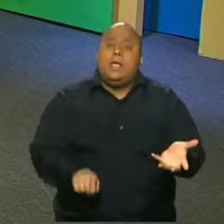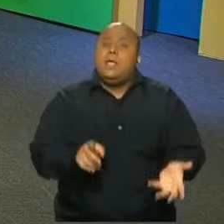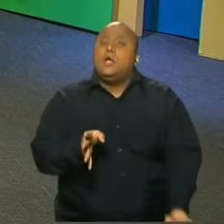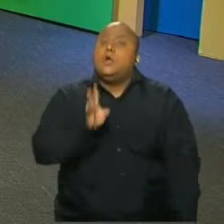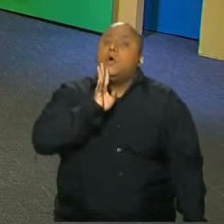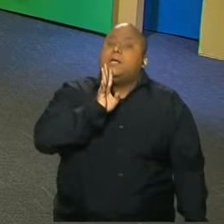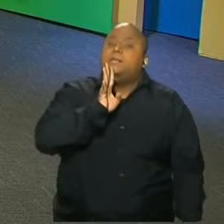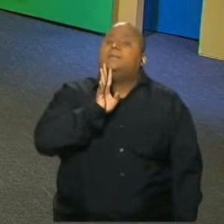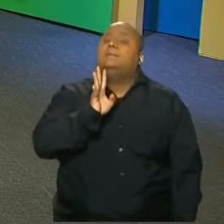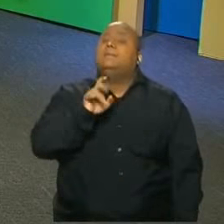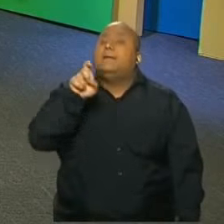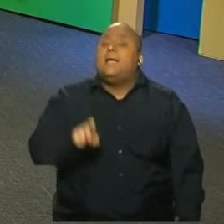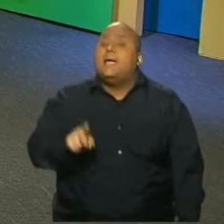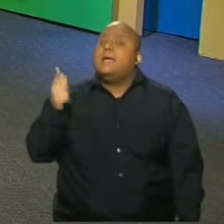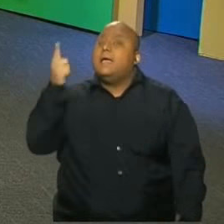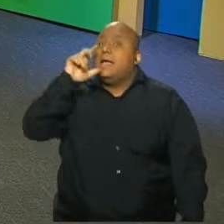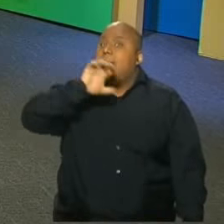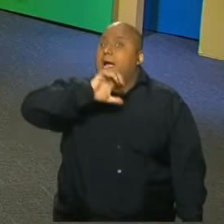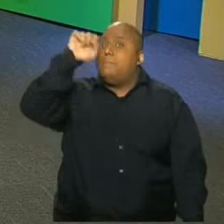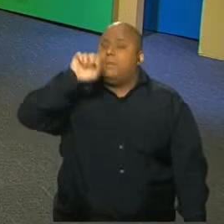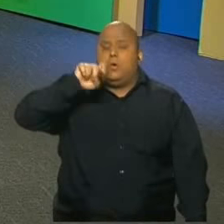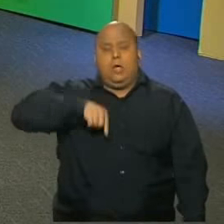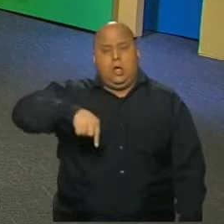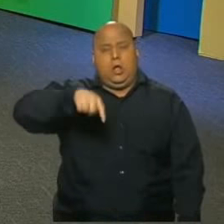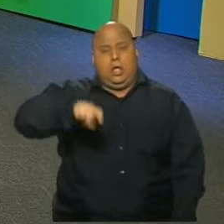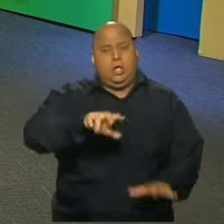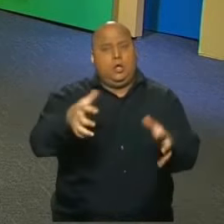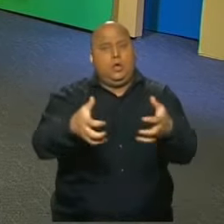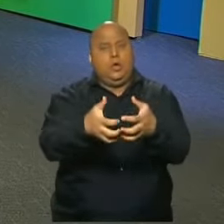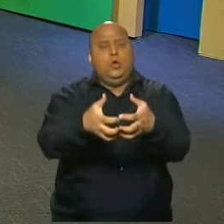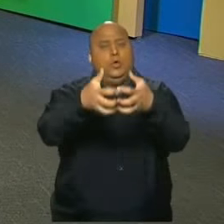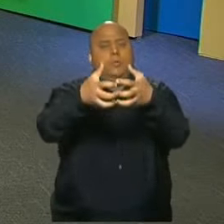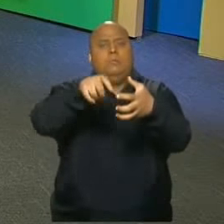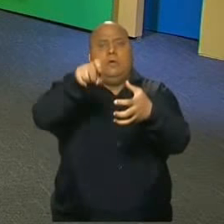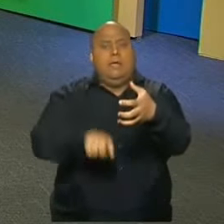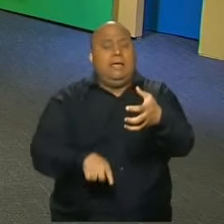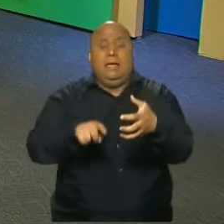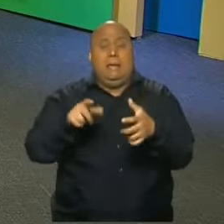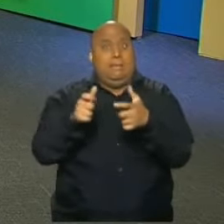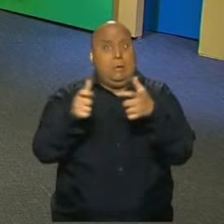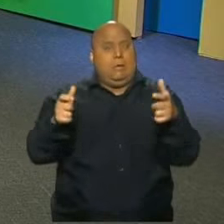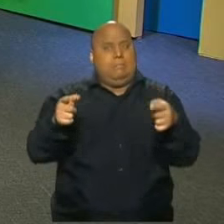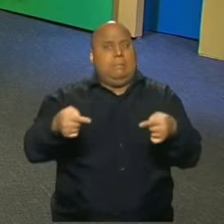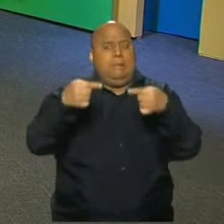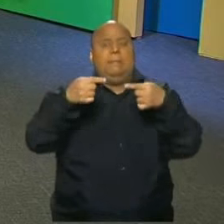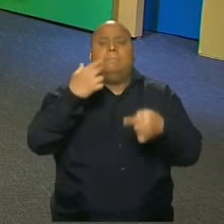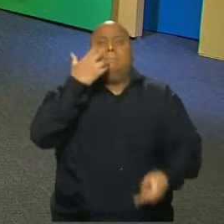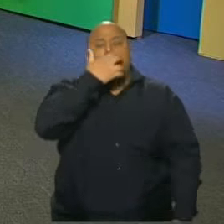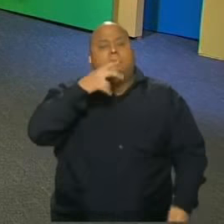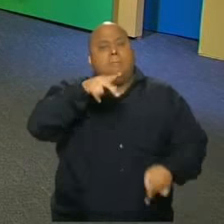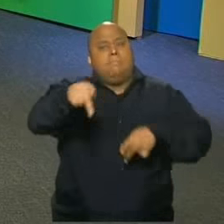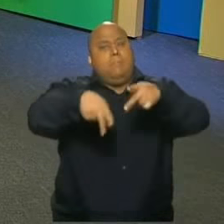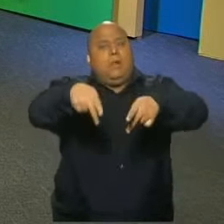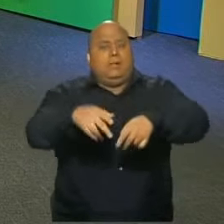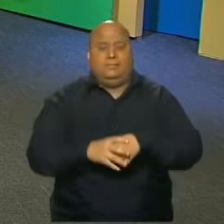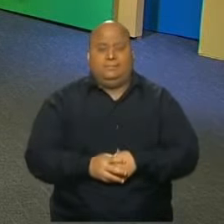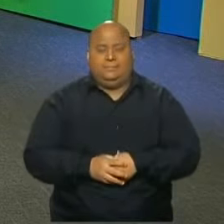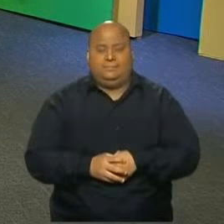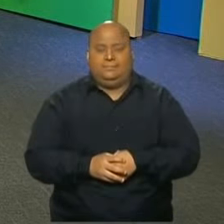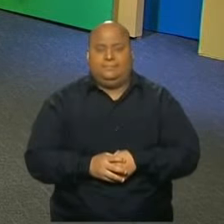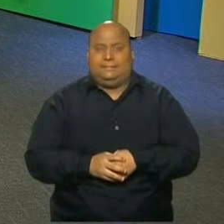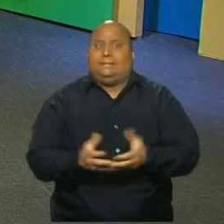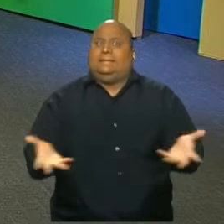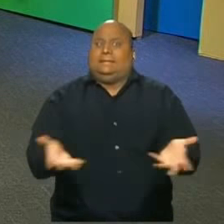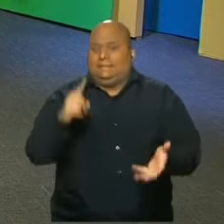de conhecermos os vencedores deste ano na categoria mais concorrida, Música Popular. Essa aí o